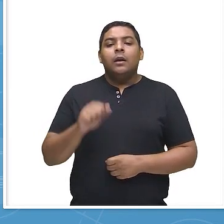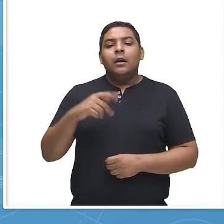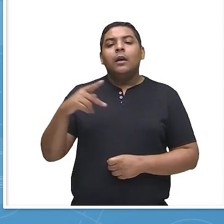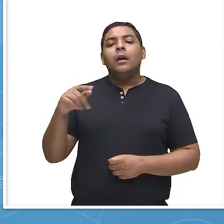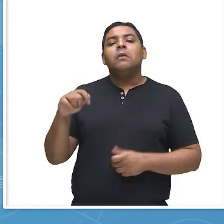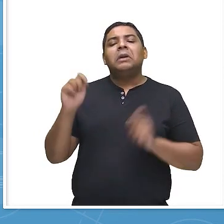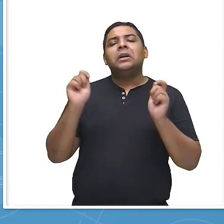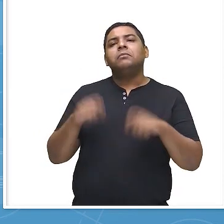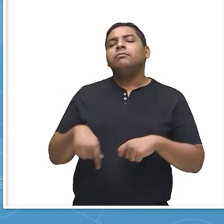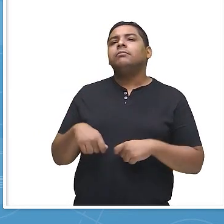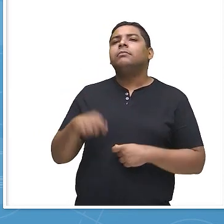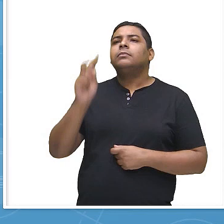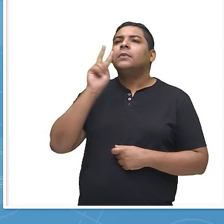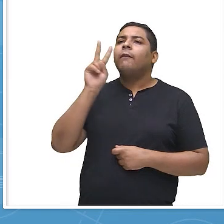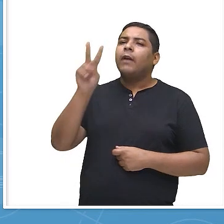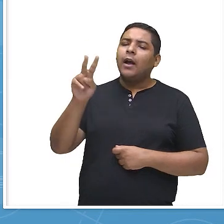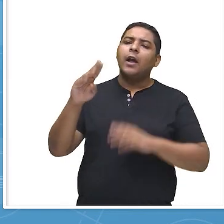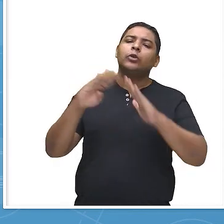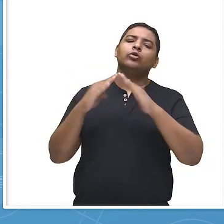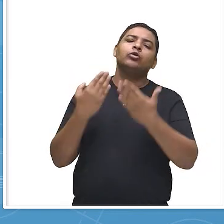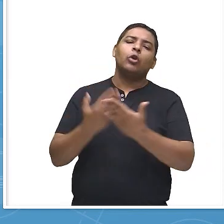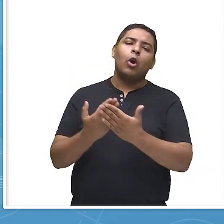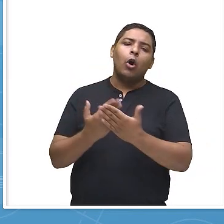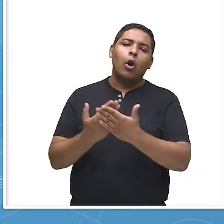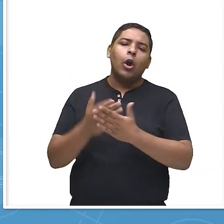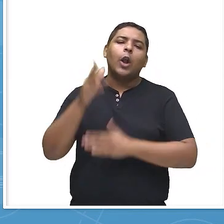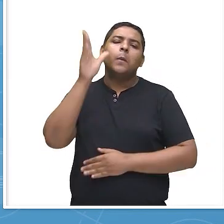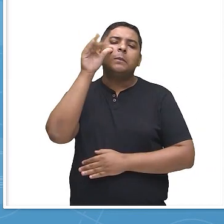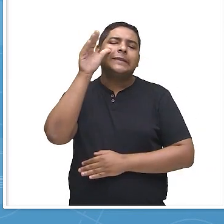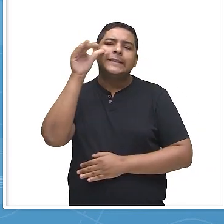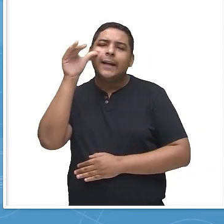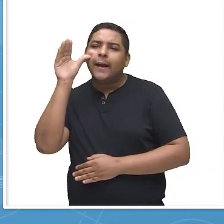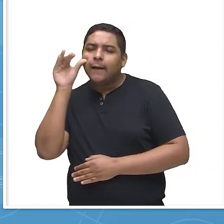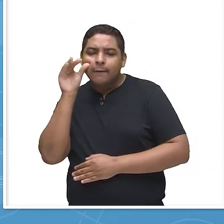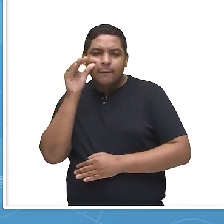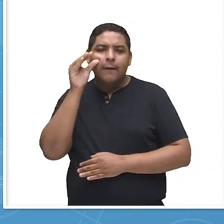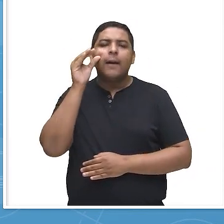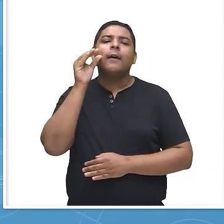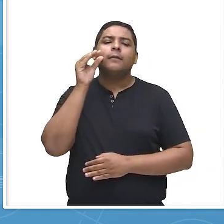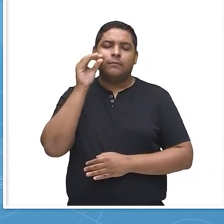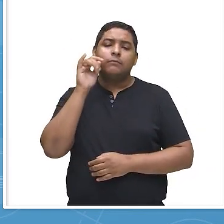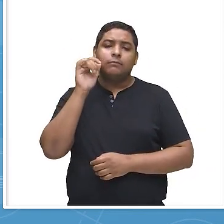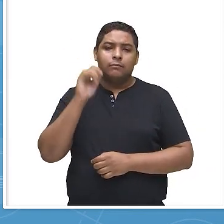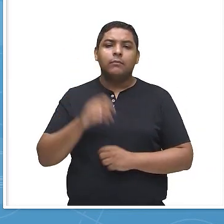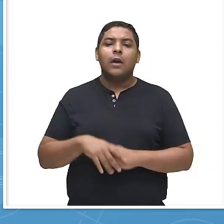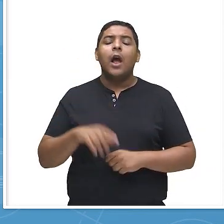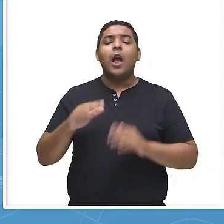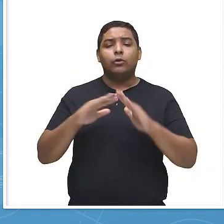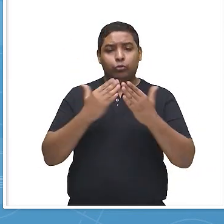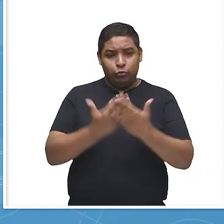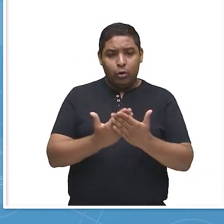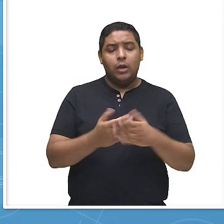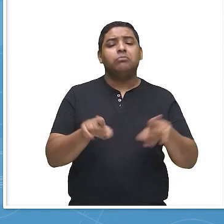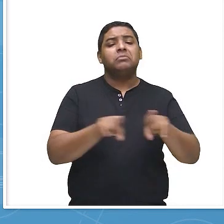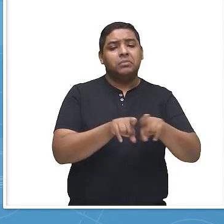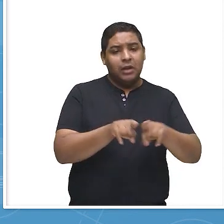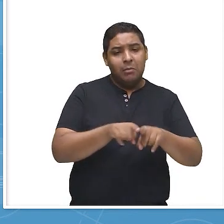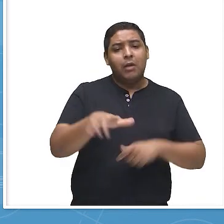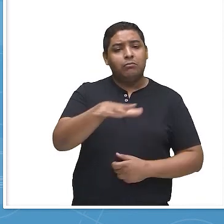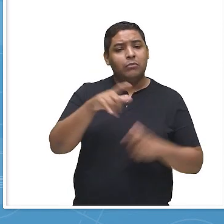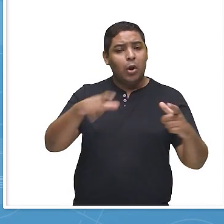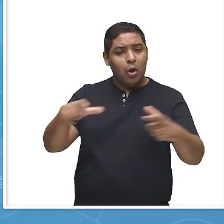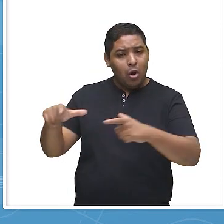observando a transformação na sua escola. Mas a escola também serve como um ambiente de transformação. Às vezes pintam